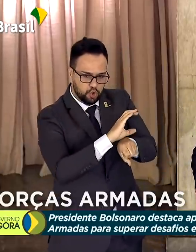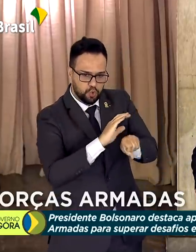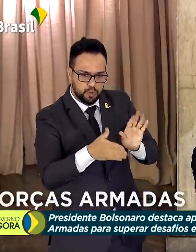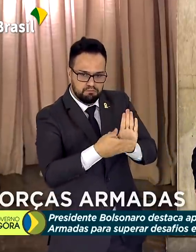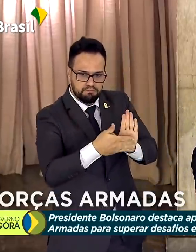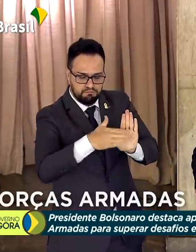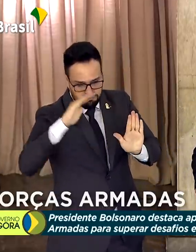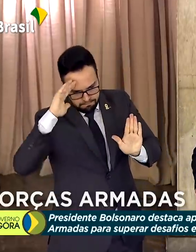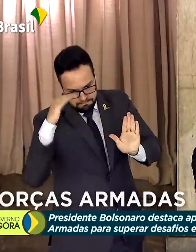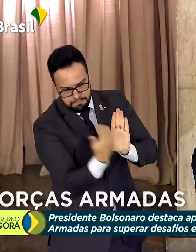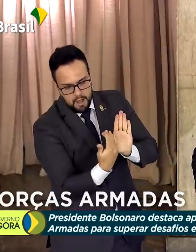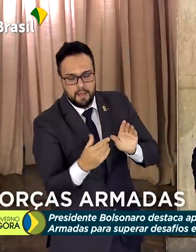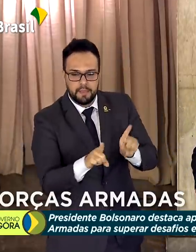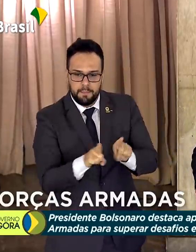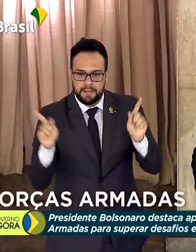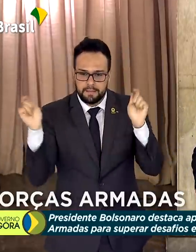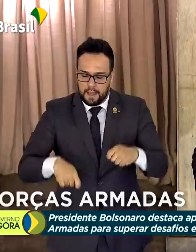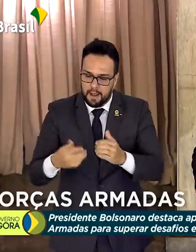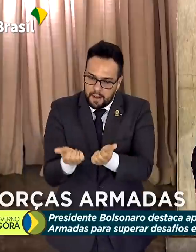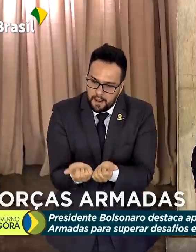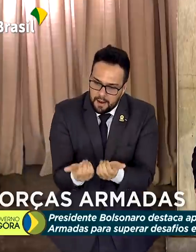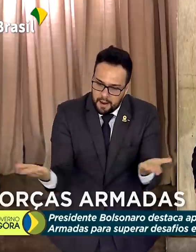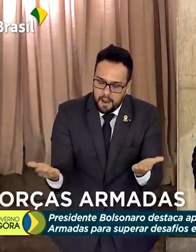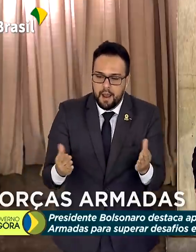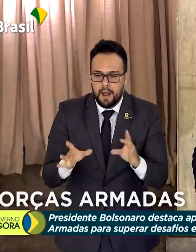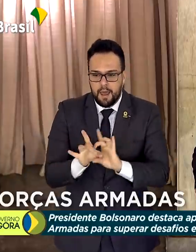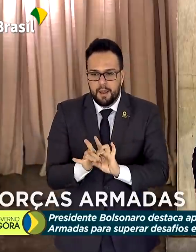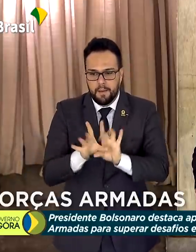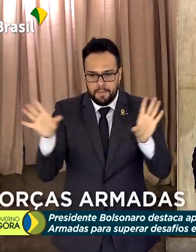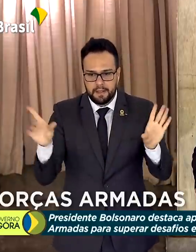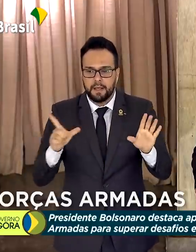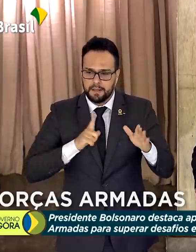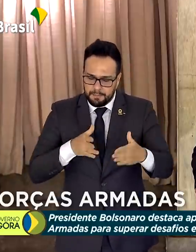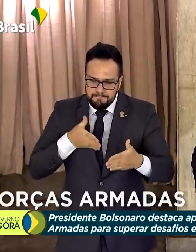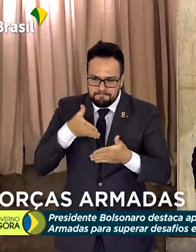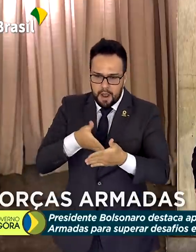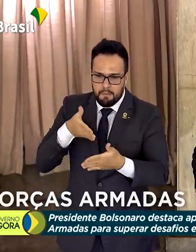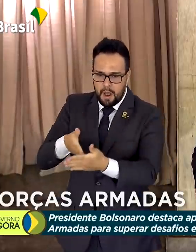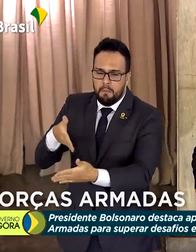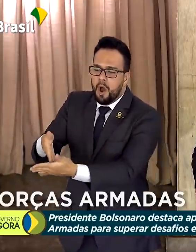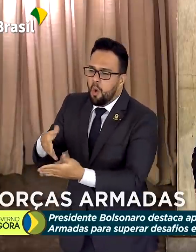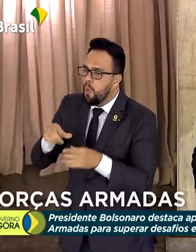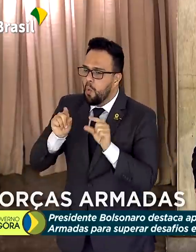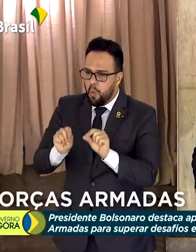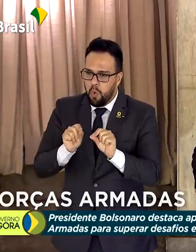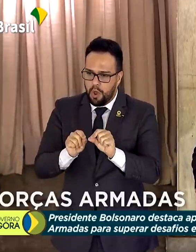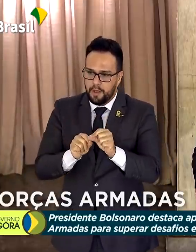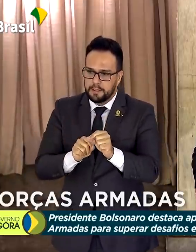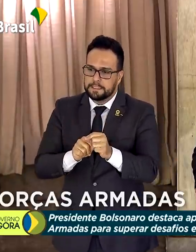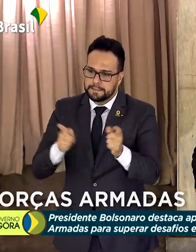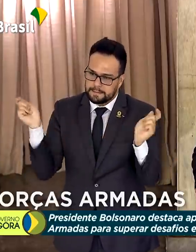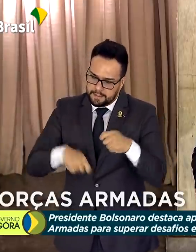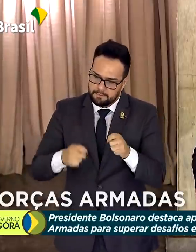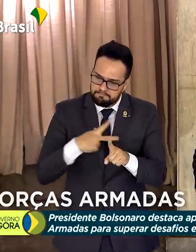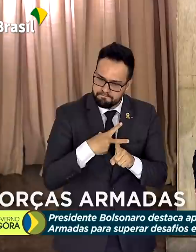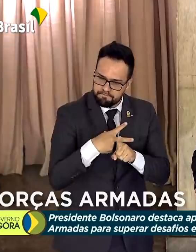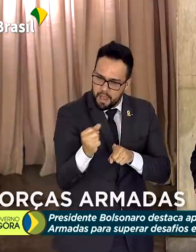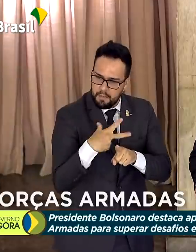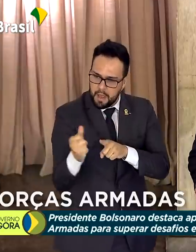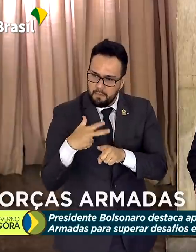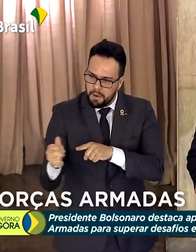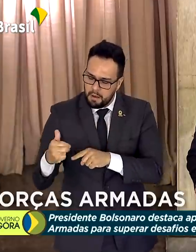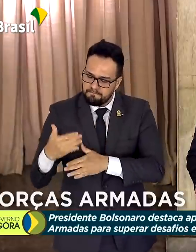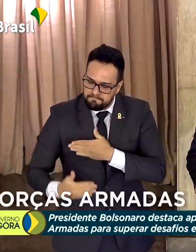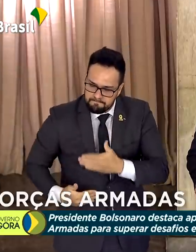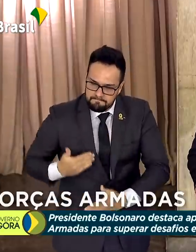nos garantir a democracia, a liberdade, esses obstáculos são aos poucos sendo vencidos.